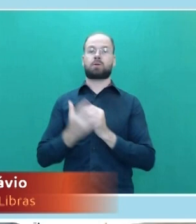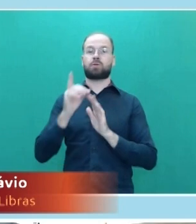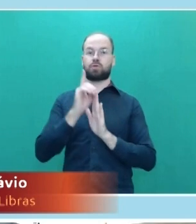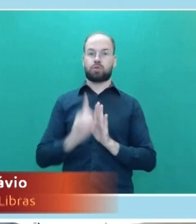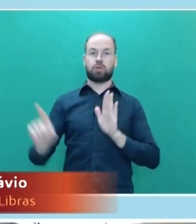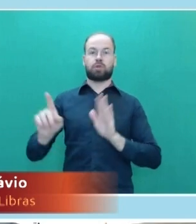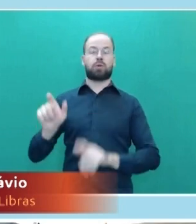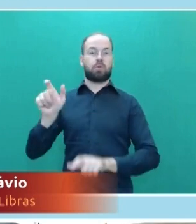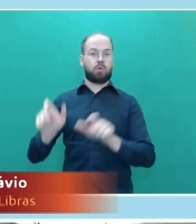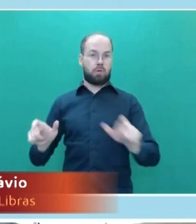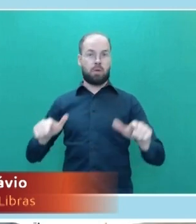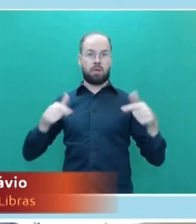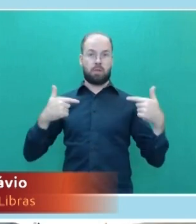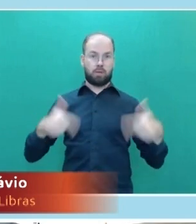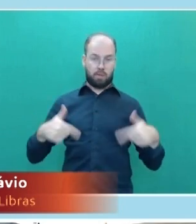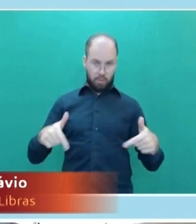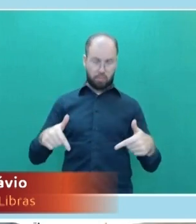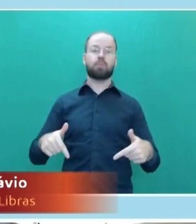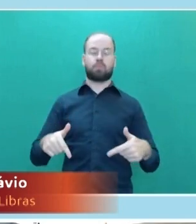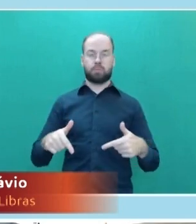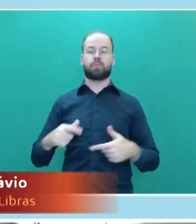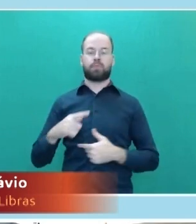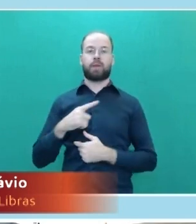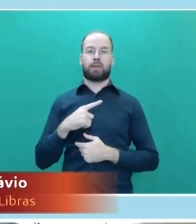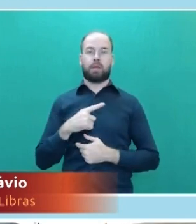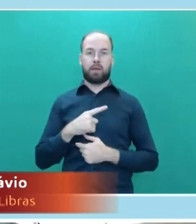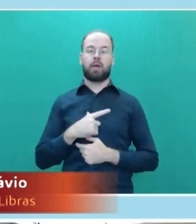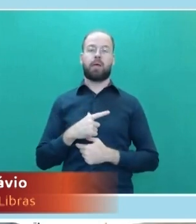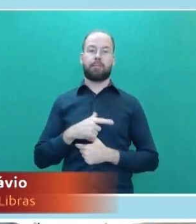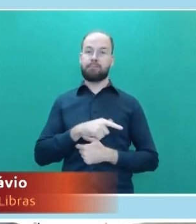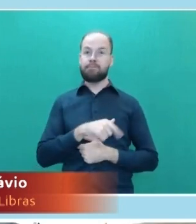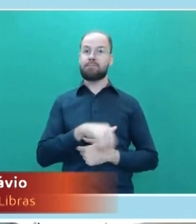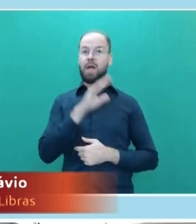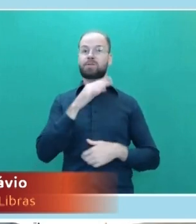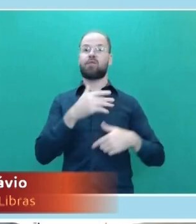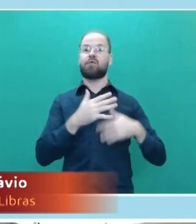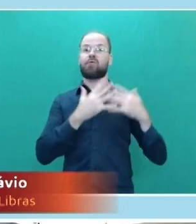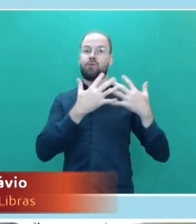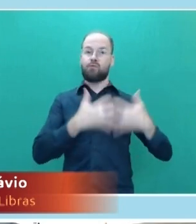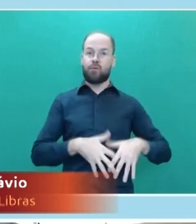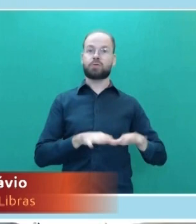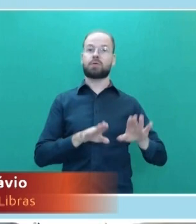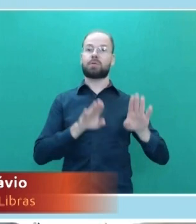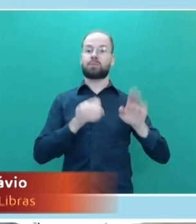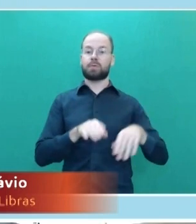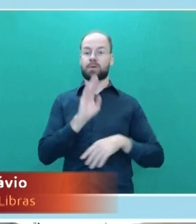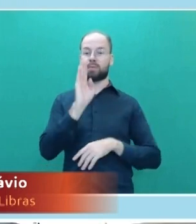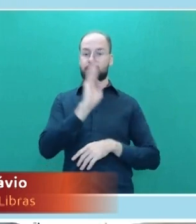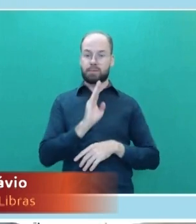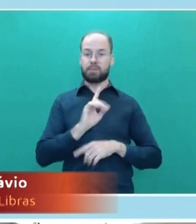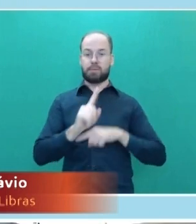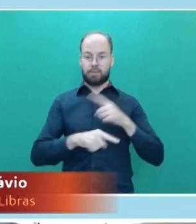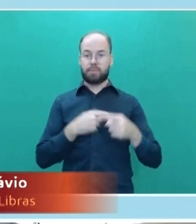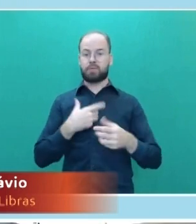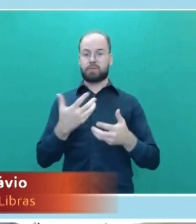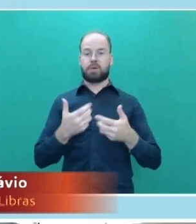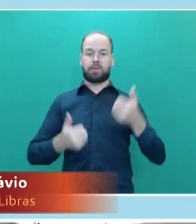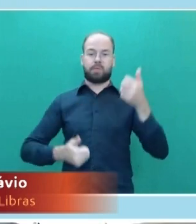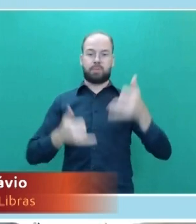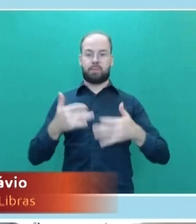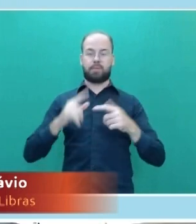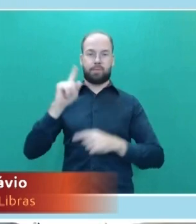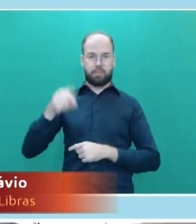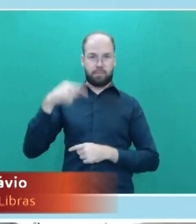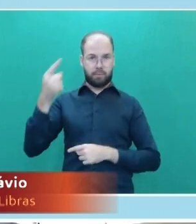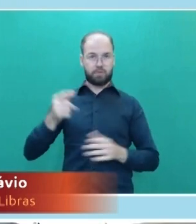Tem essa frase, né, das instâncias que funcionava bem no Brasil. Então eu quero falar um pouco mais sobre isso no próximo